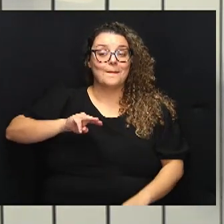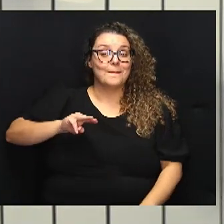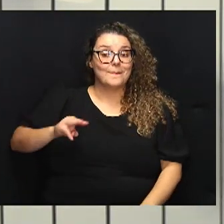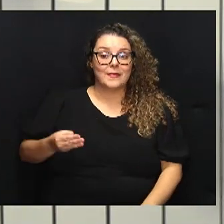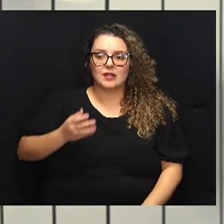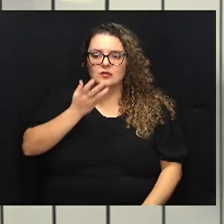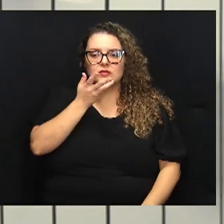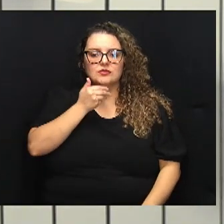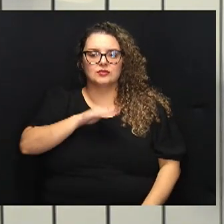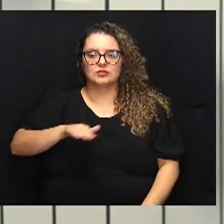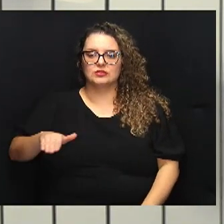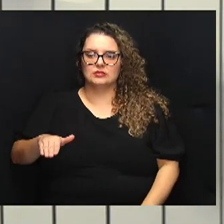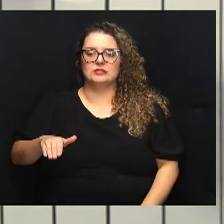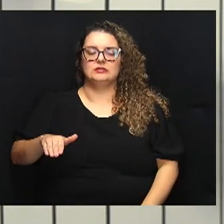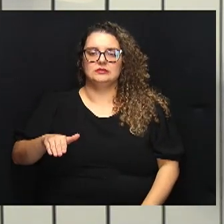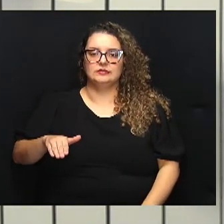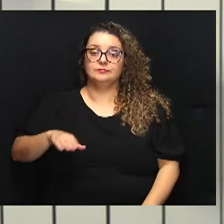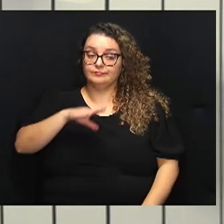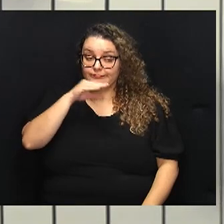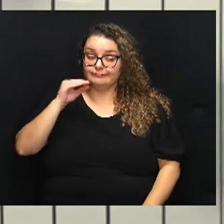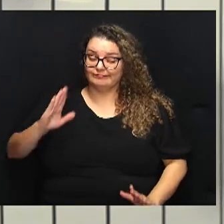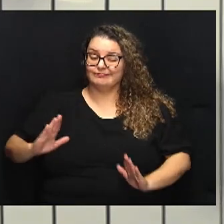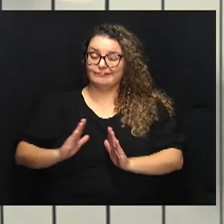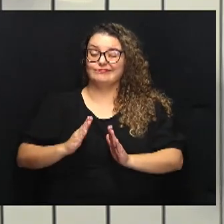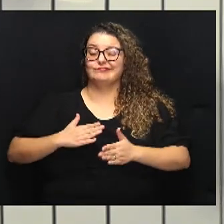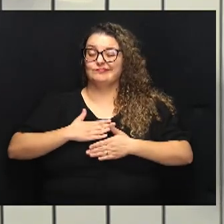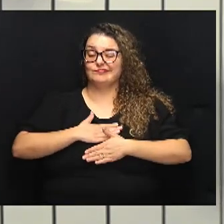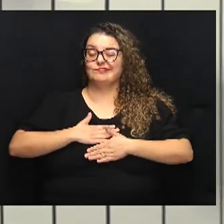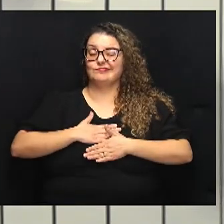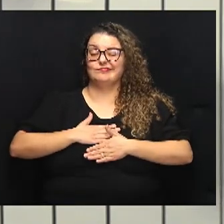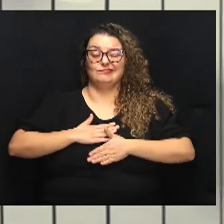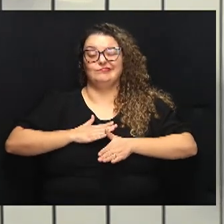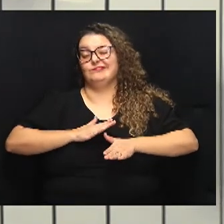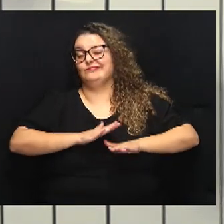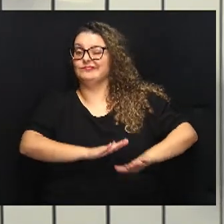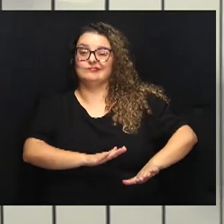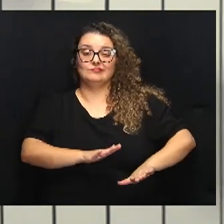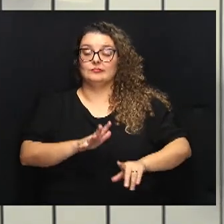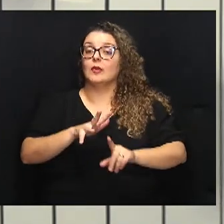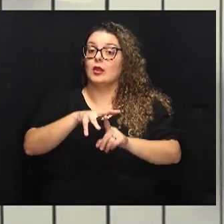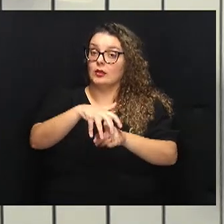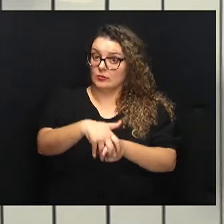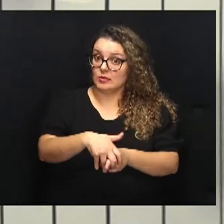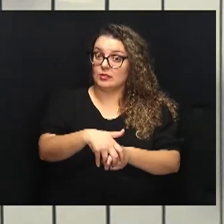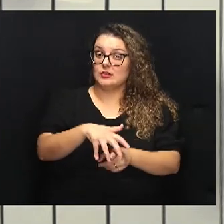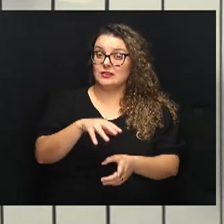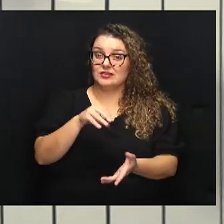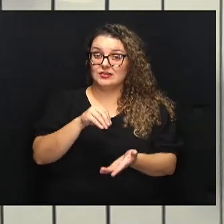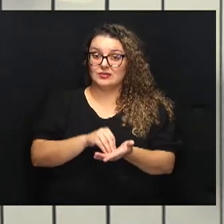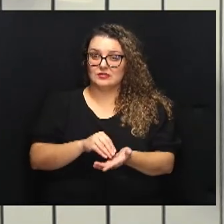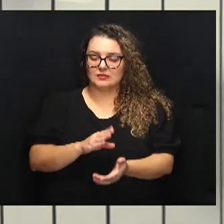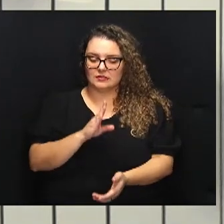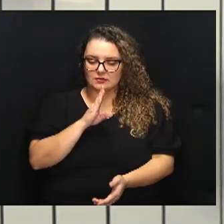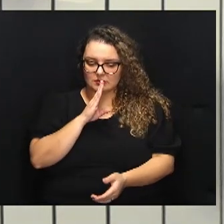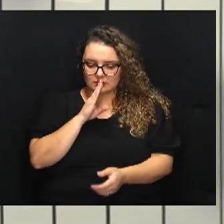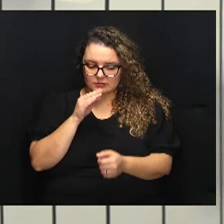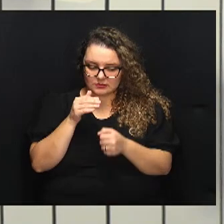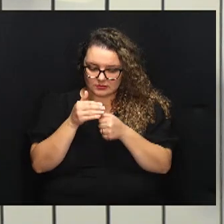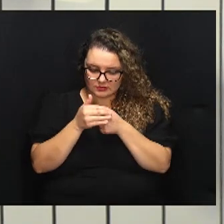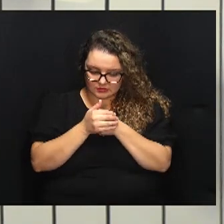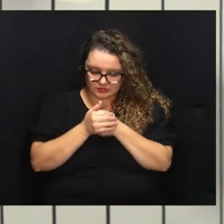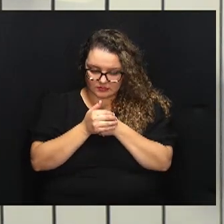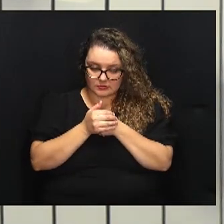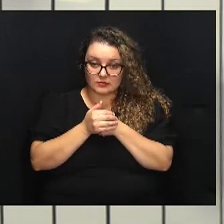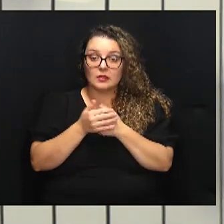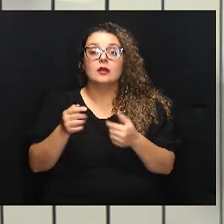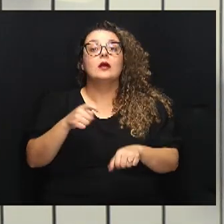e adolescentes enfrentam situações desagradáveis de bullying e muitas vezes de forma silenciosa, é hora de dar